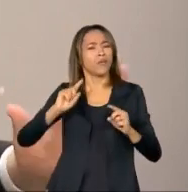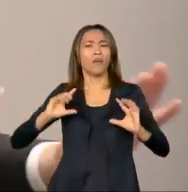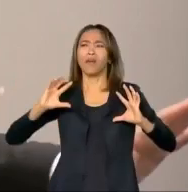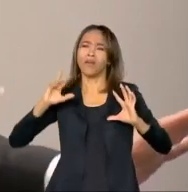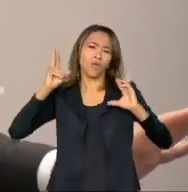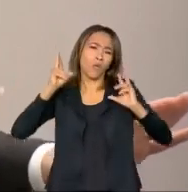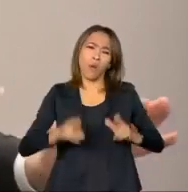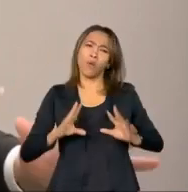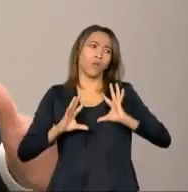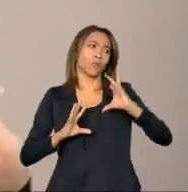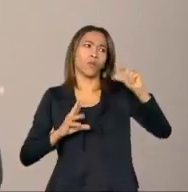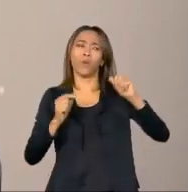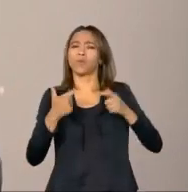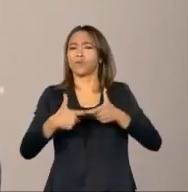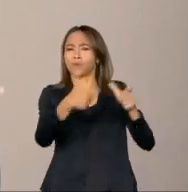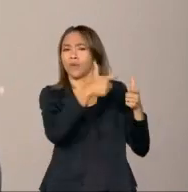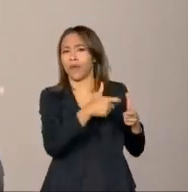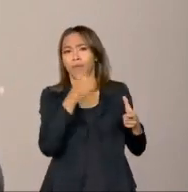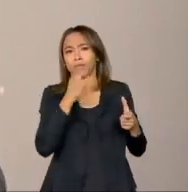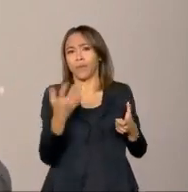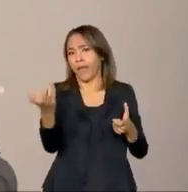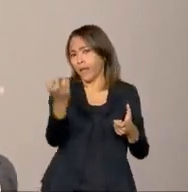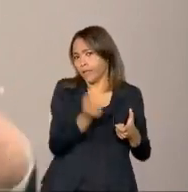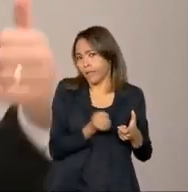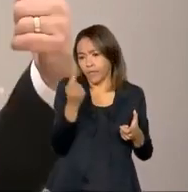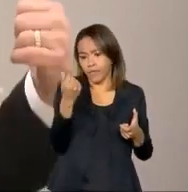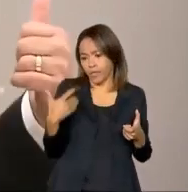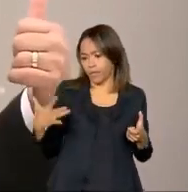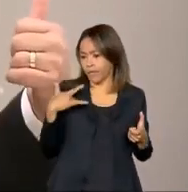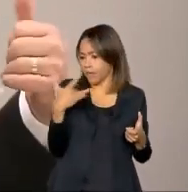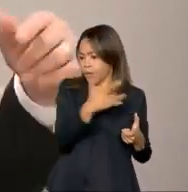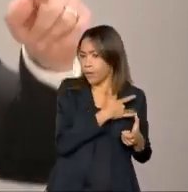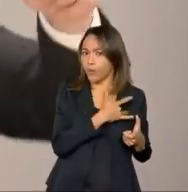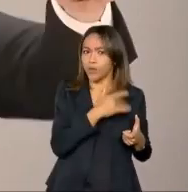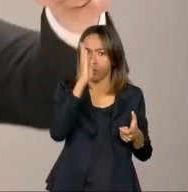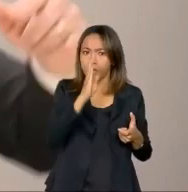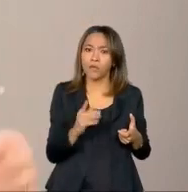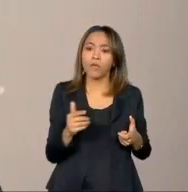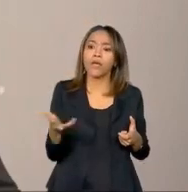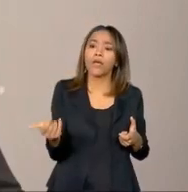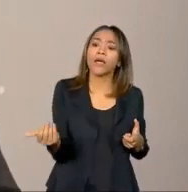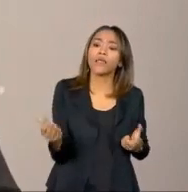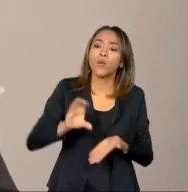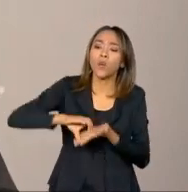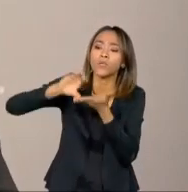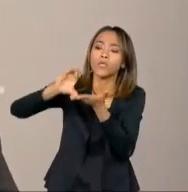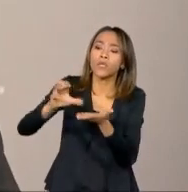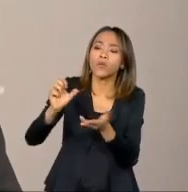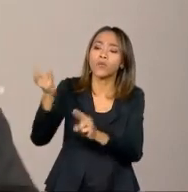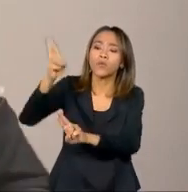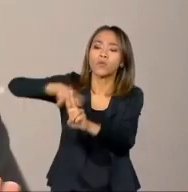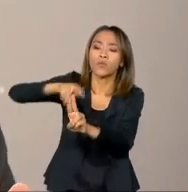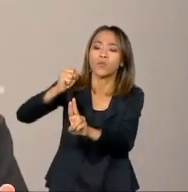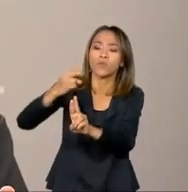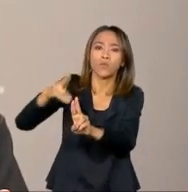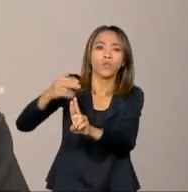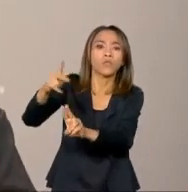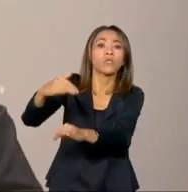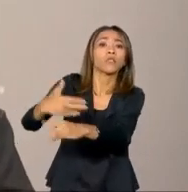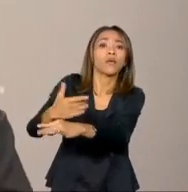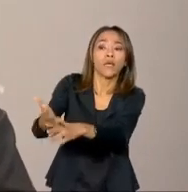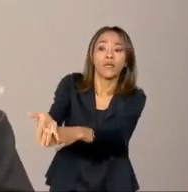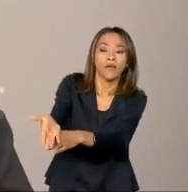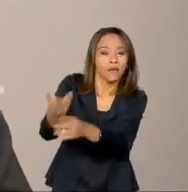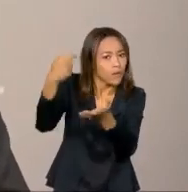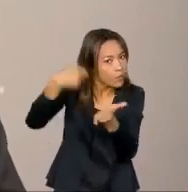lugares. Você não pode receber recursos da saúde pública brasileira se você não tiver o Conselho do SUS lá na sua cidade. É obrigatório.